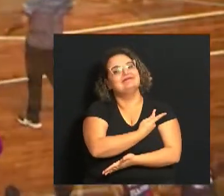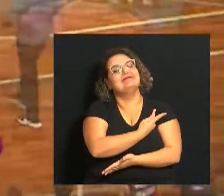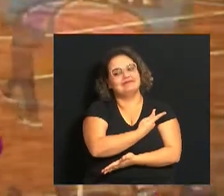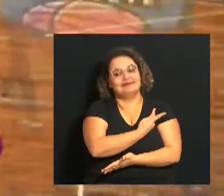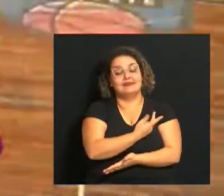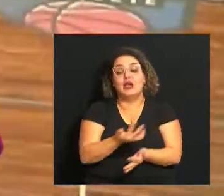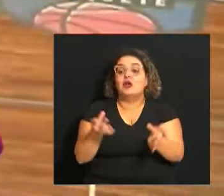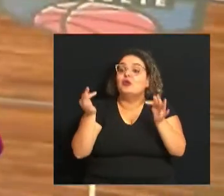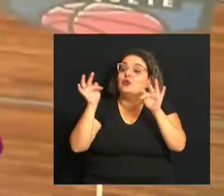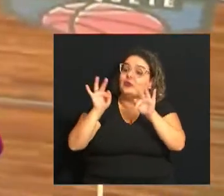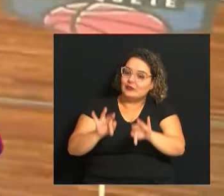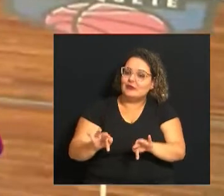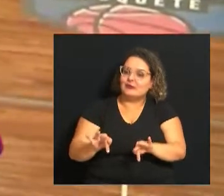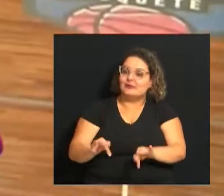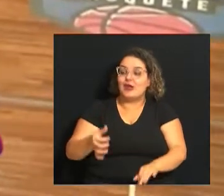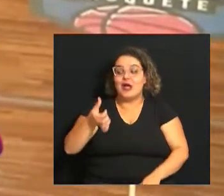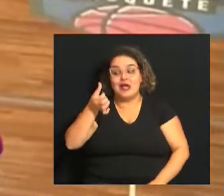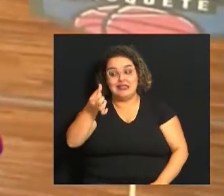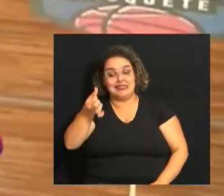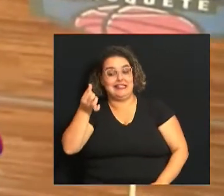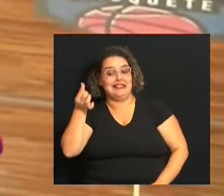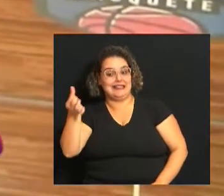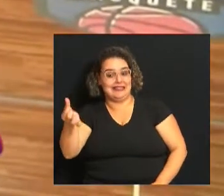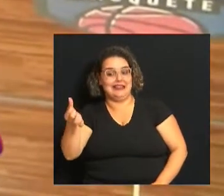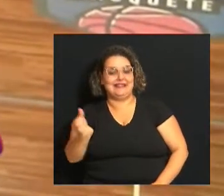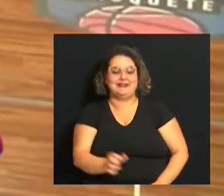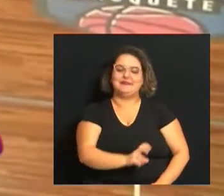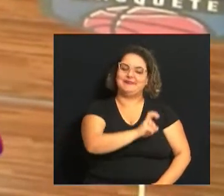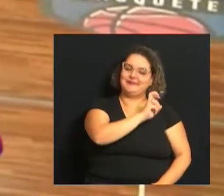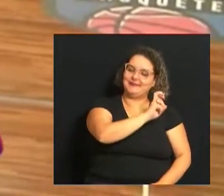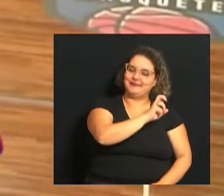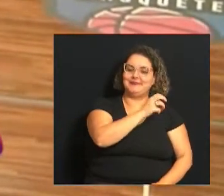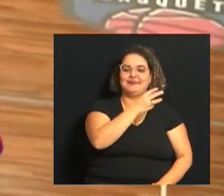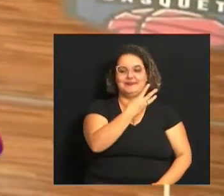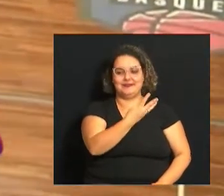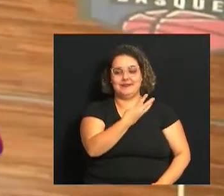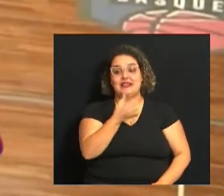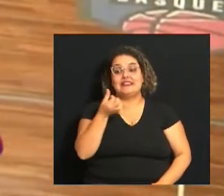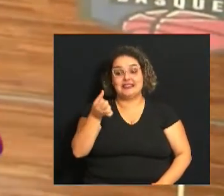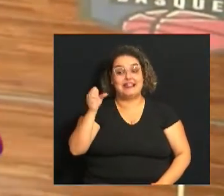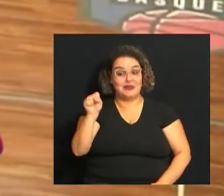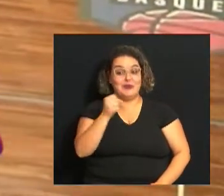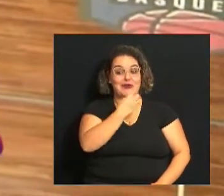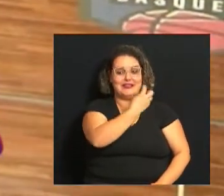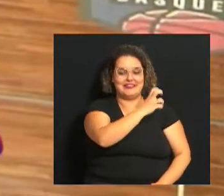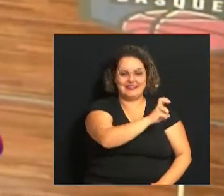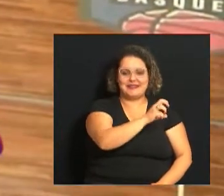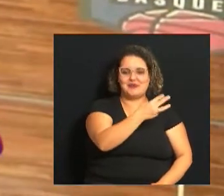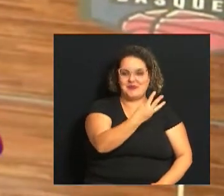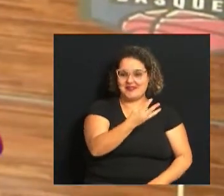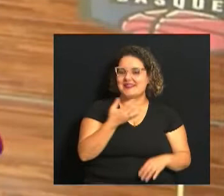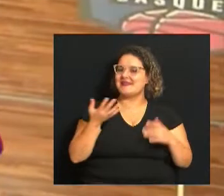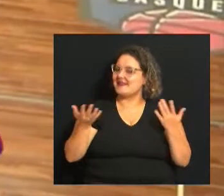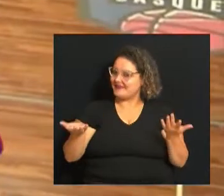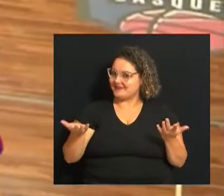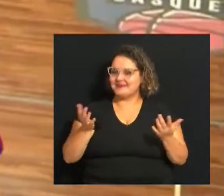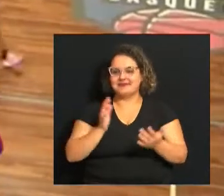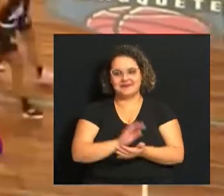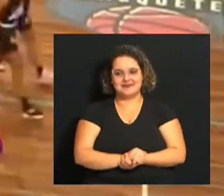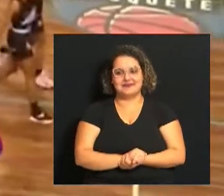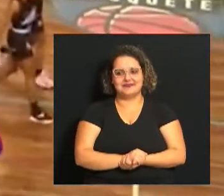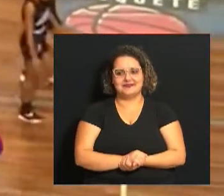final, Veracruz Basquete 68, Araraquara 53. Cai